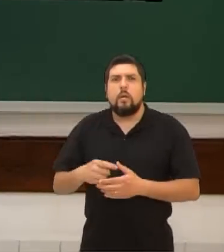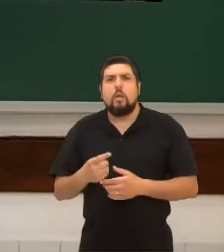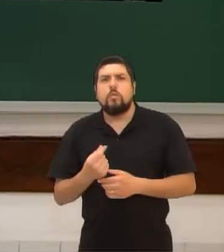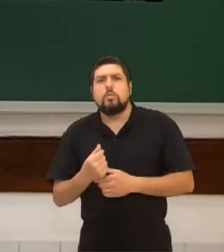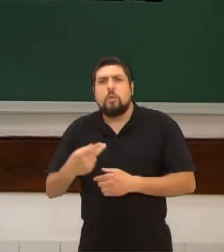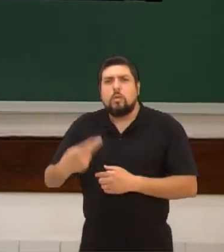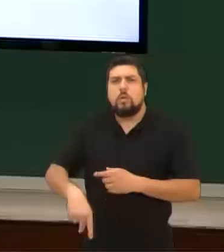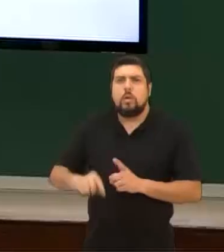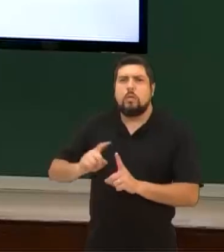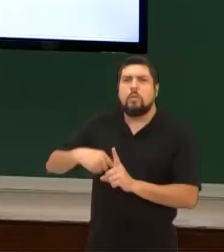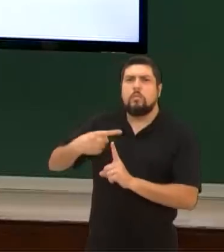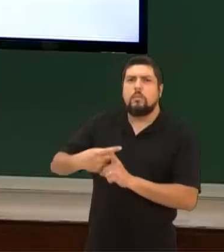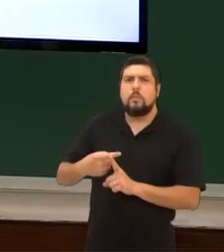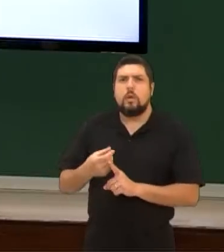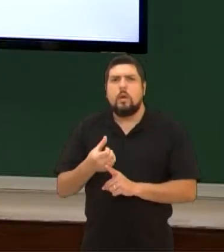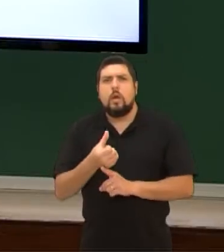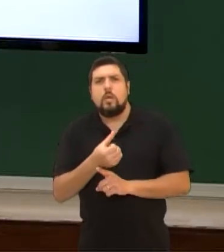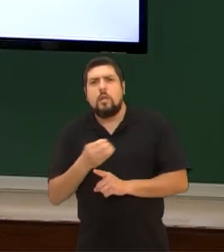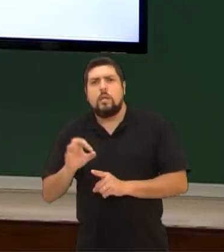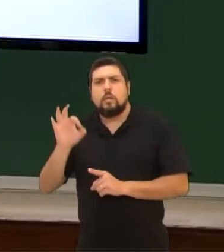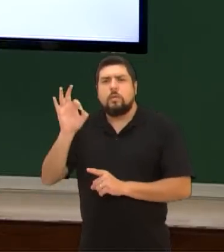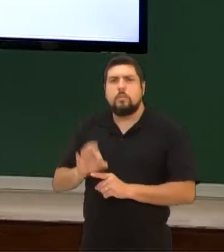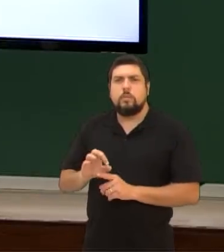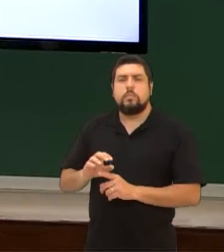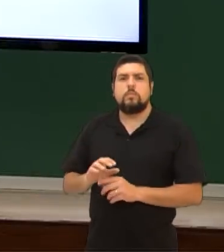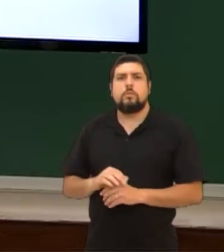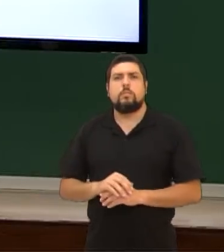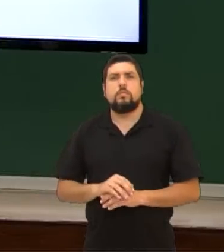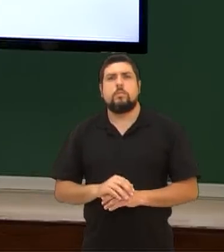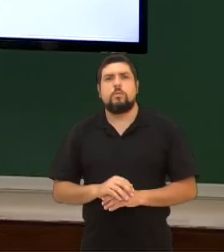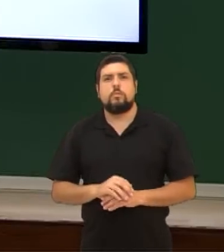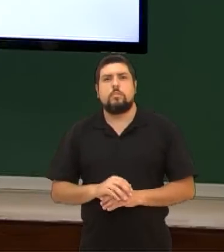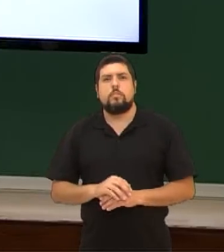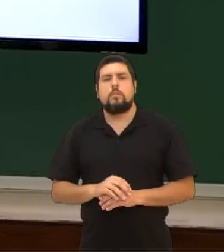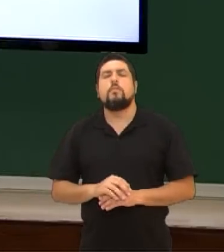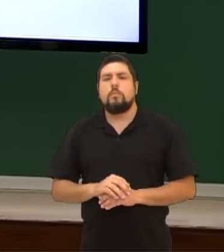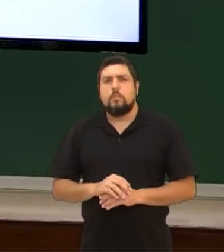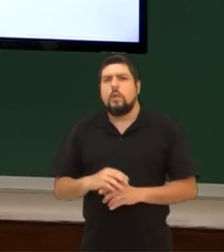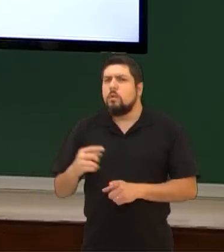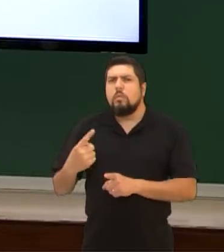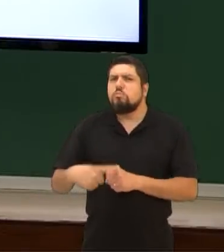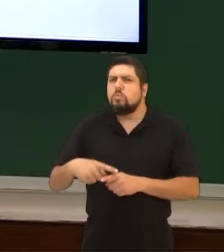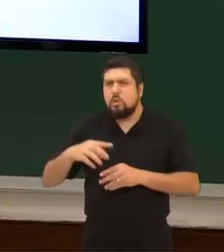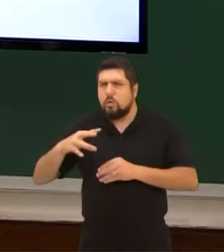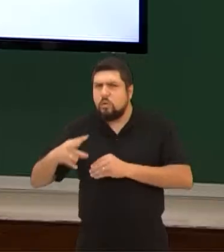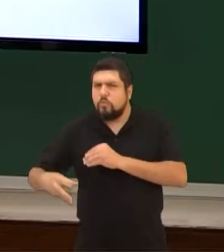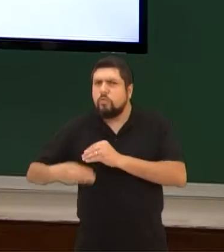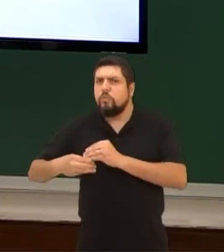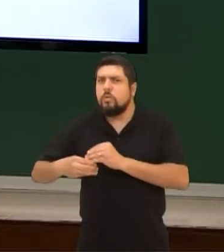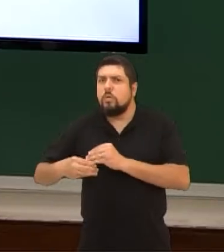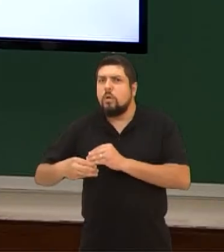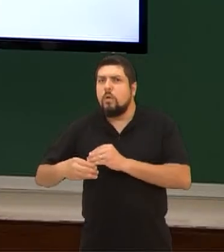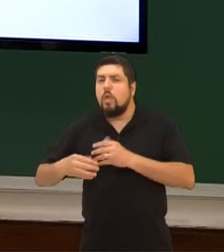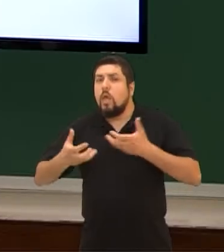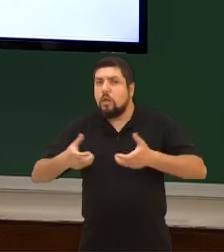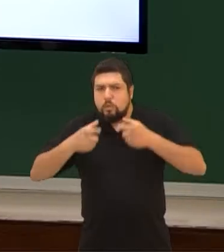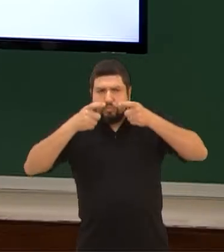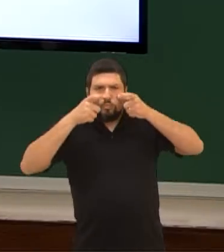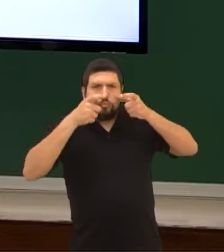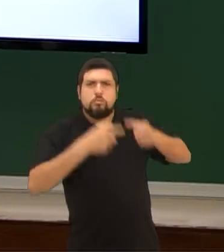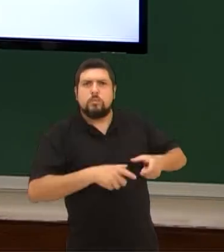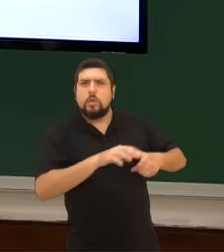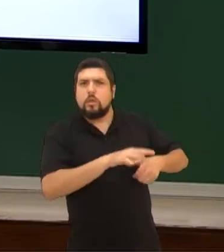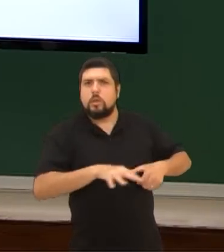60% de imposto sobre esse produto. Essa tarifa, ela foi criada para proteger o mercado interno. Afinal